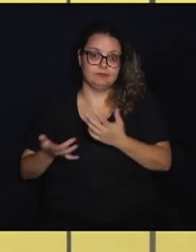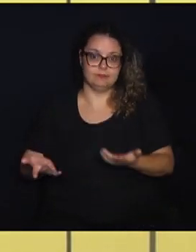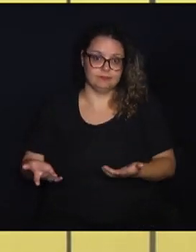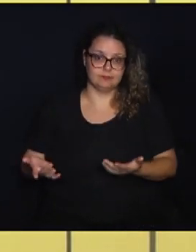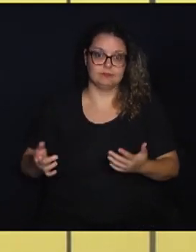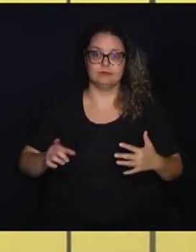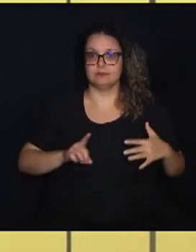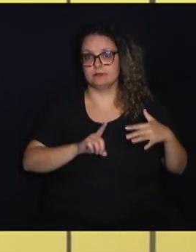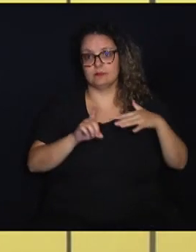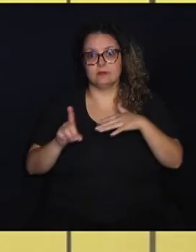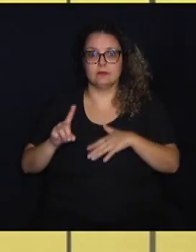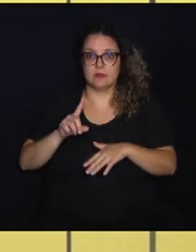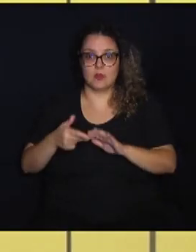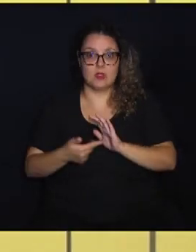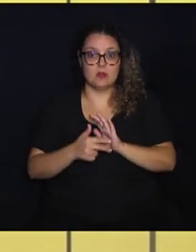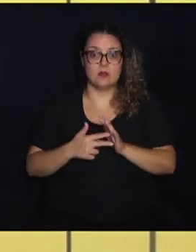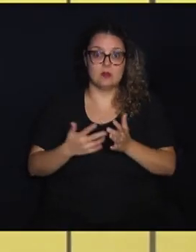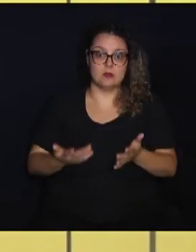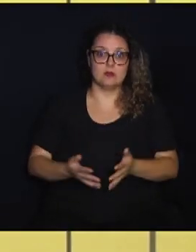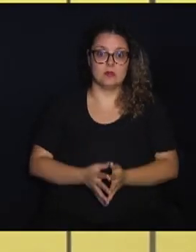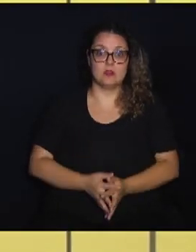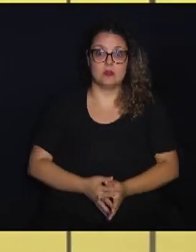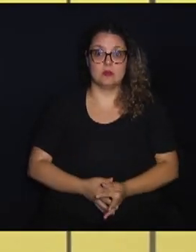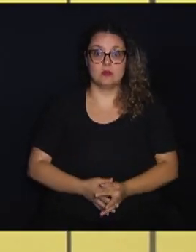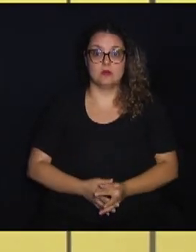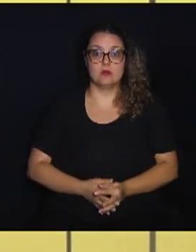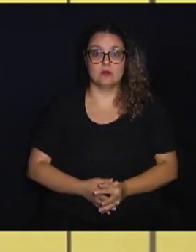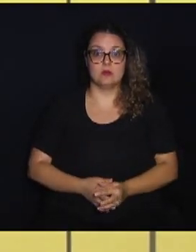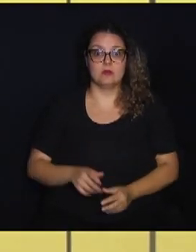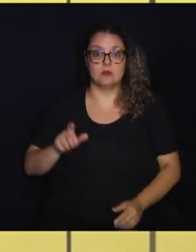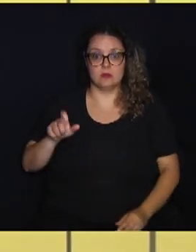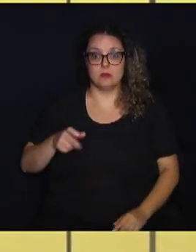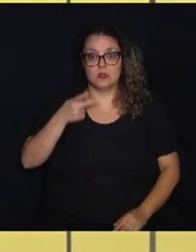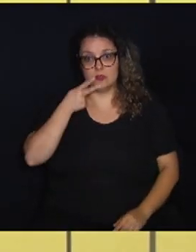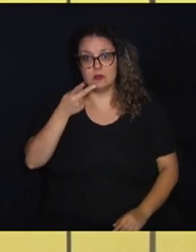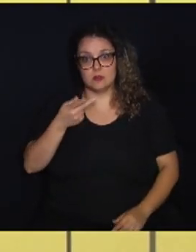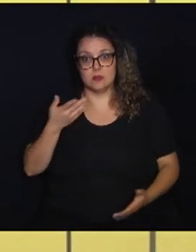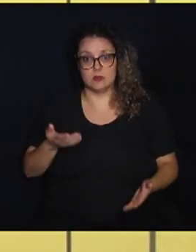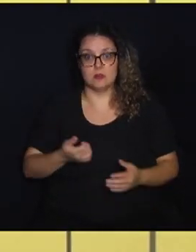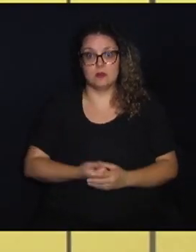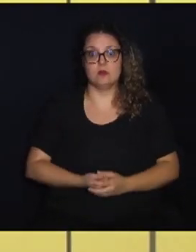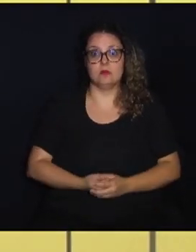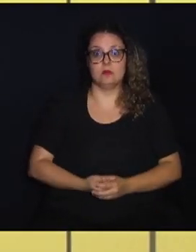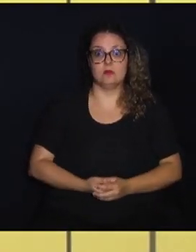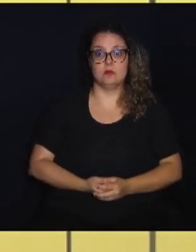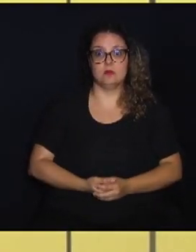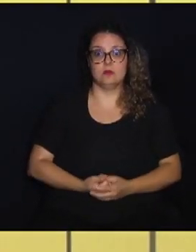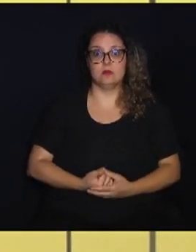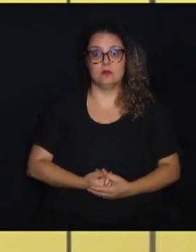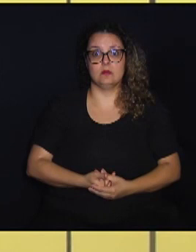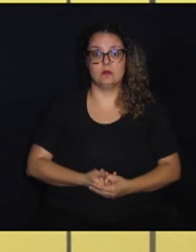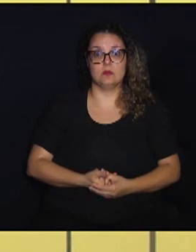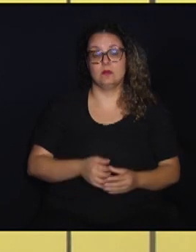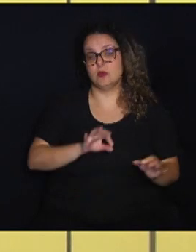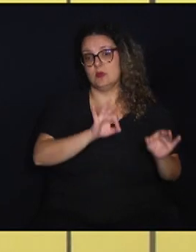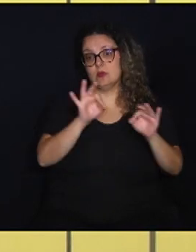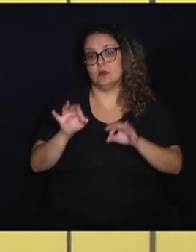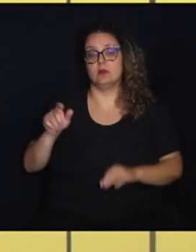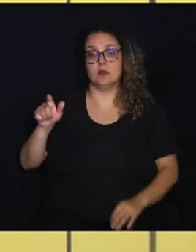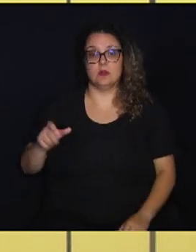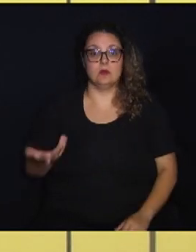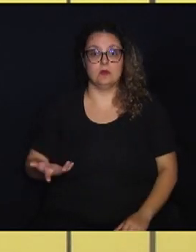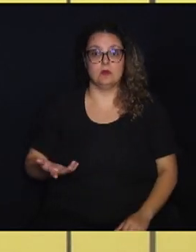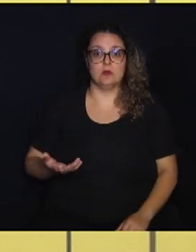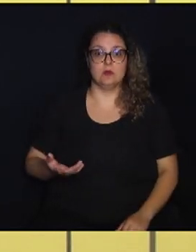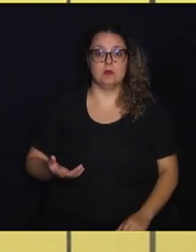não significa isso. Mas buscar pessoas que falem sobre isso. Tá. Então, que você vai assistir, por exemplo, um vídeo de alguém te passando uma aula